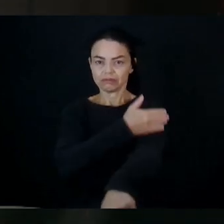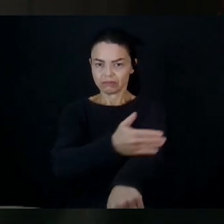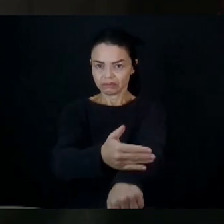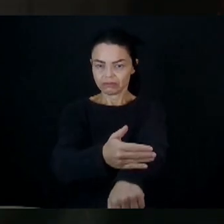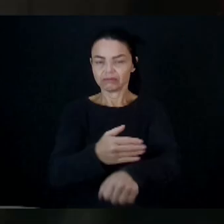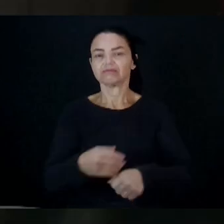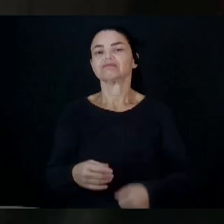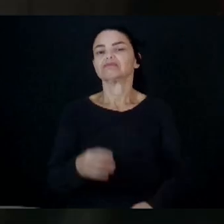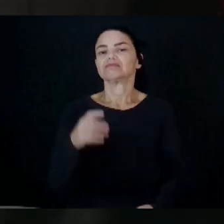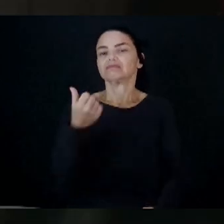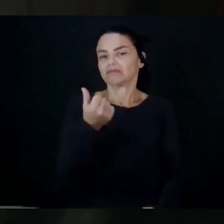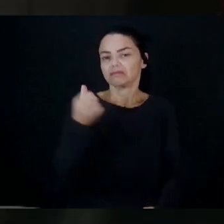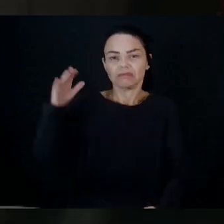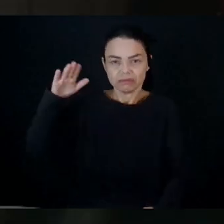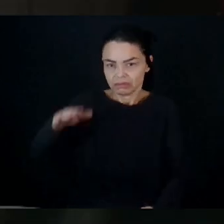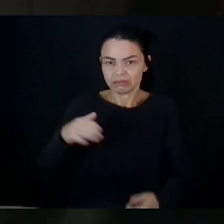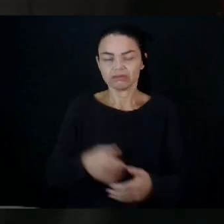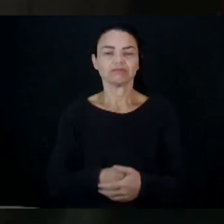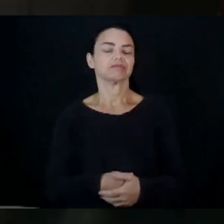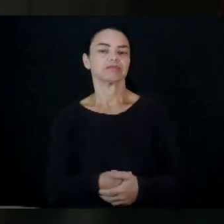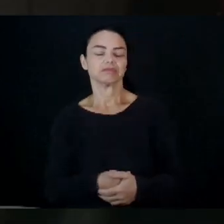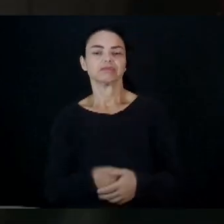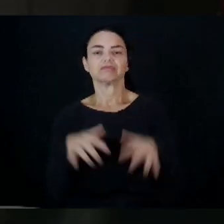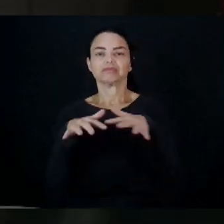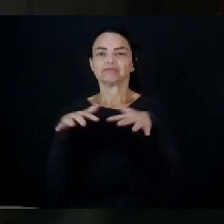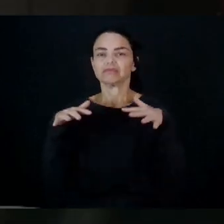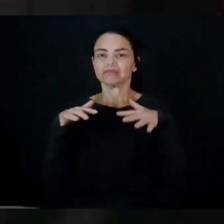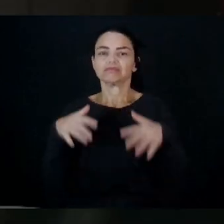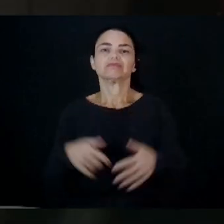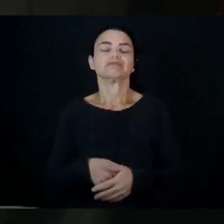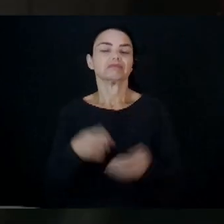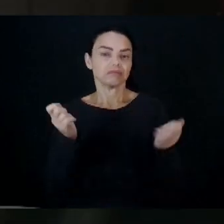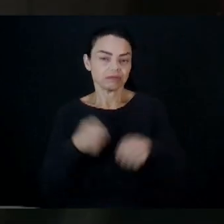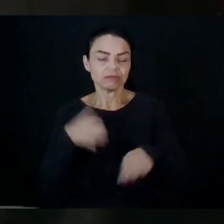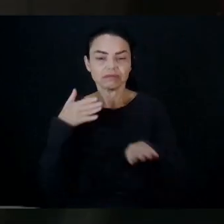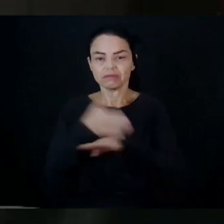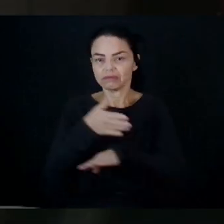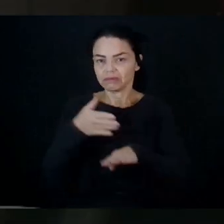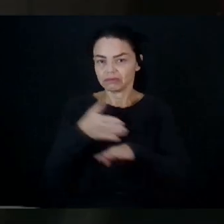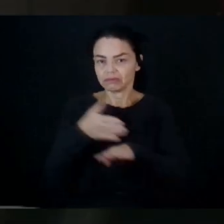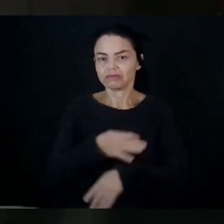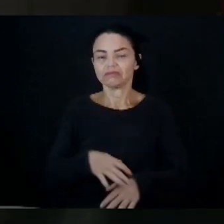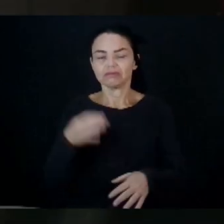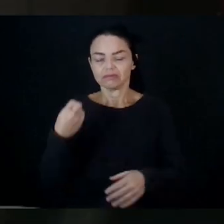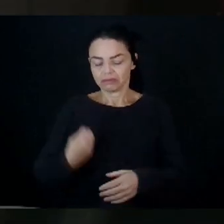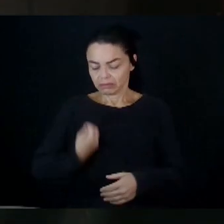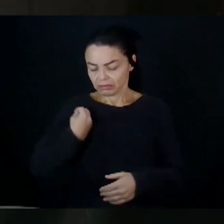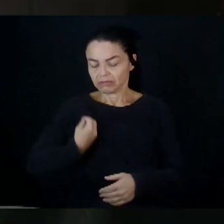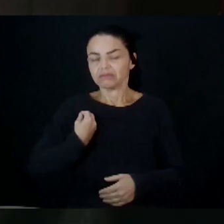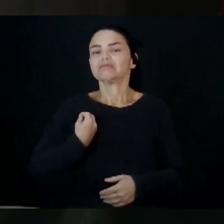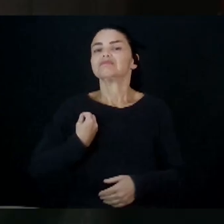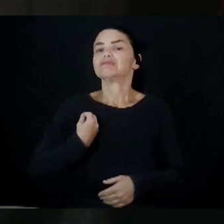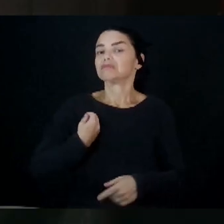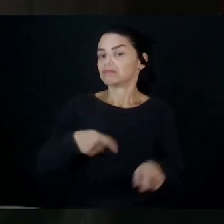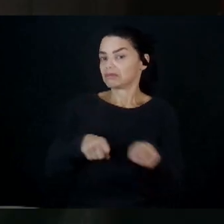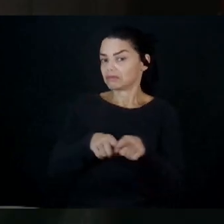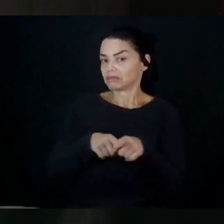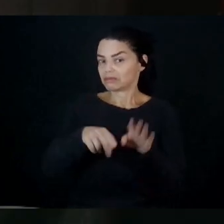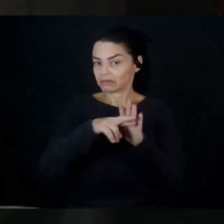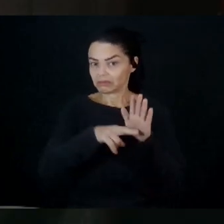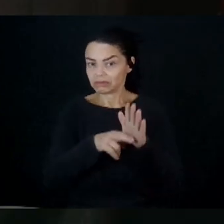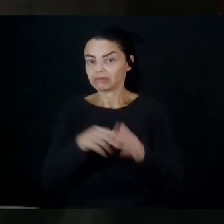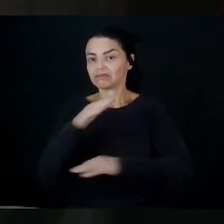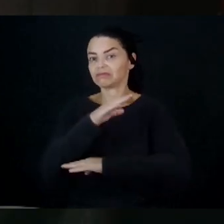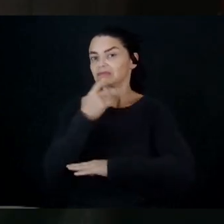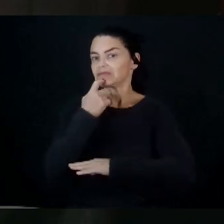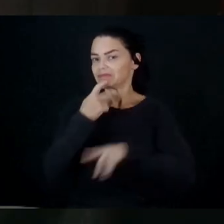18 horas, lá no plenário José Maria Matosinho. Você pode participar presencialmente, tá? E a programação da TV Câmara Campinas sempre